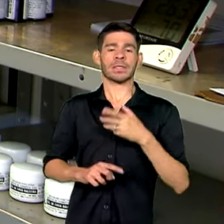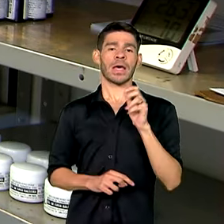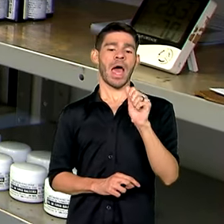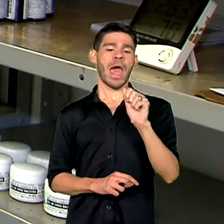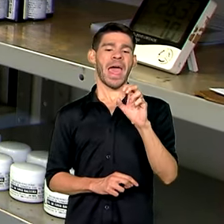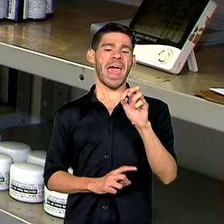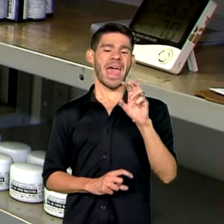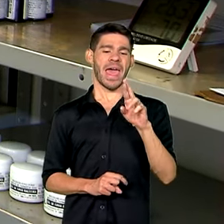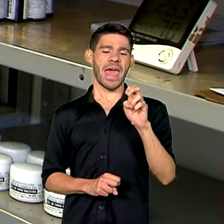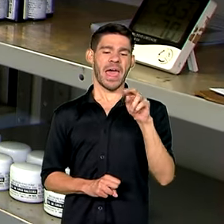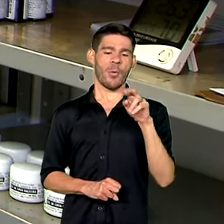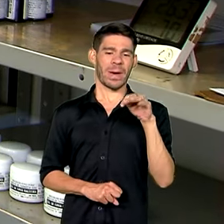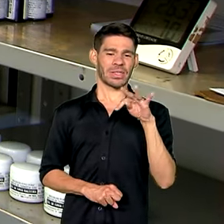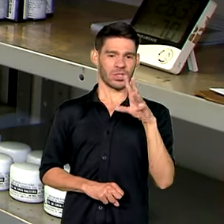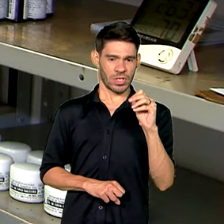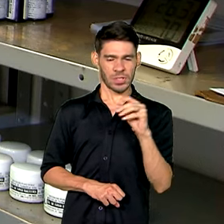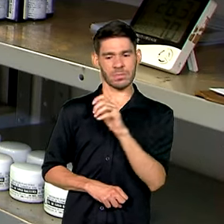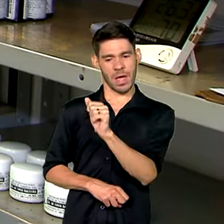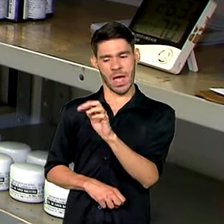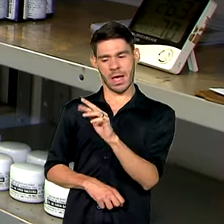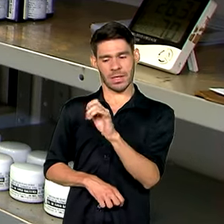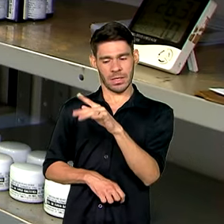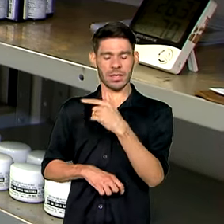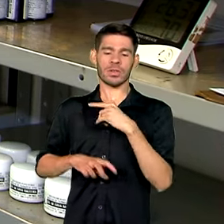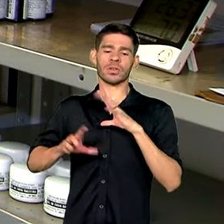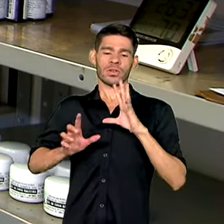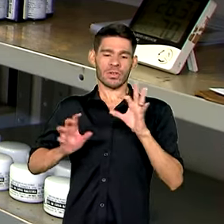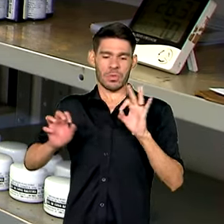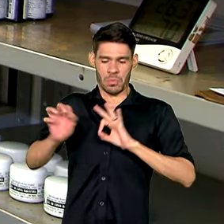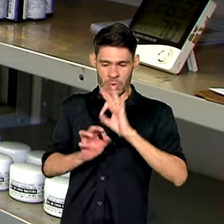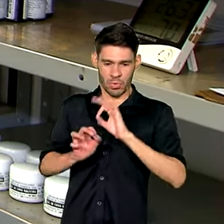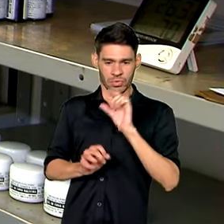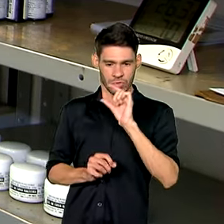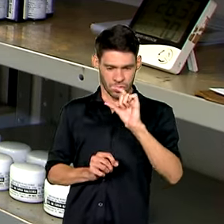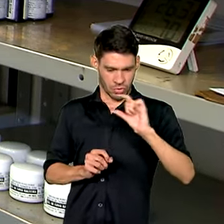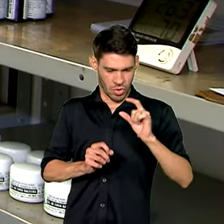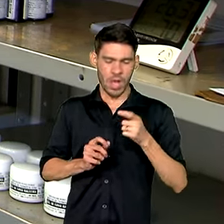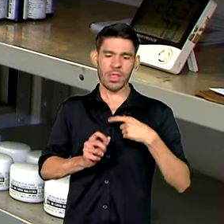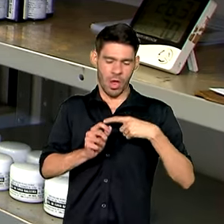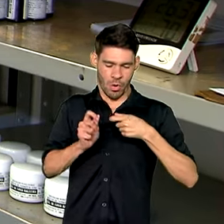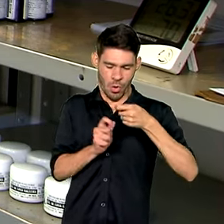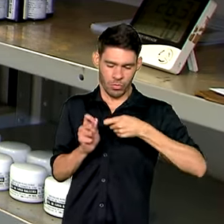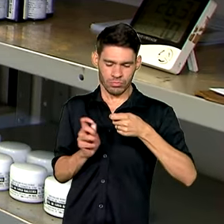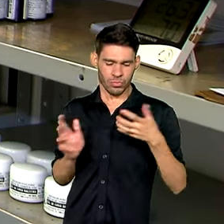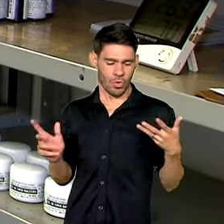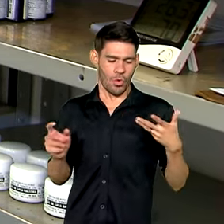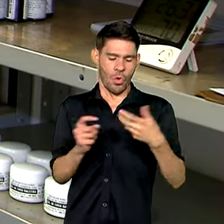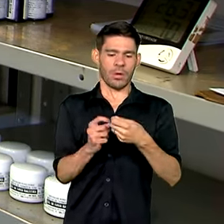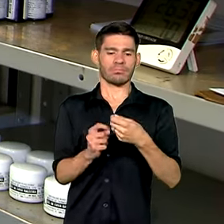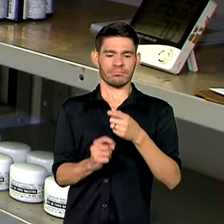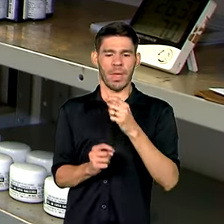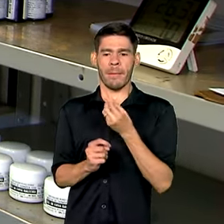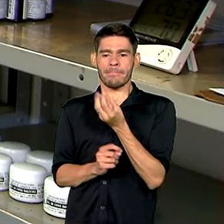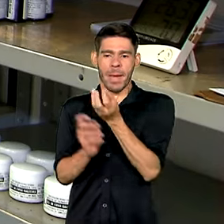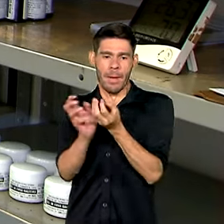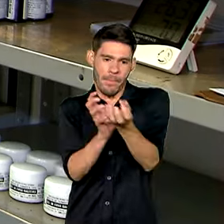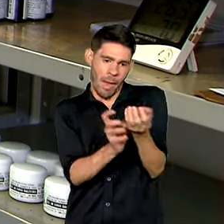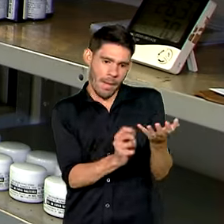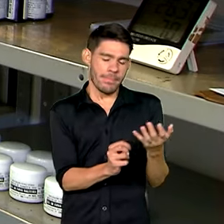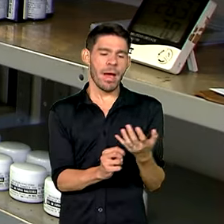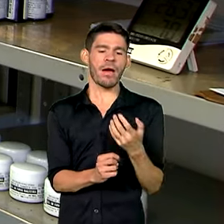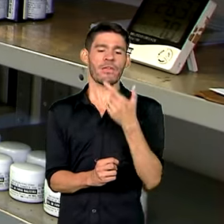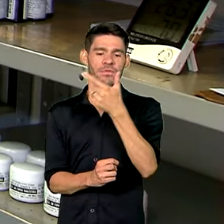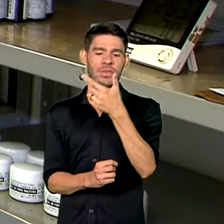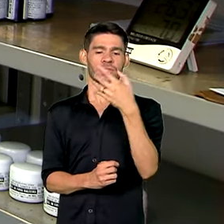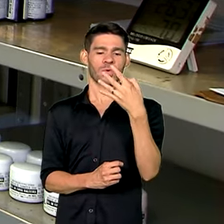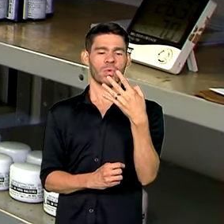reumatismo. Depois que eles estão assim já embalados, eles passam por um controle de qualidade e aí são distribuídos para 24